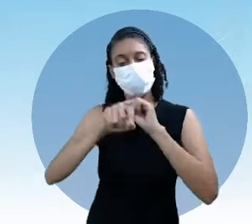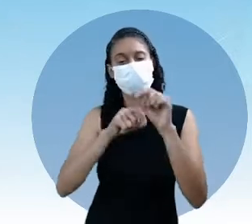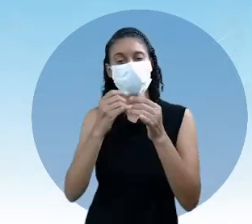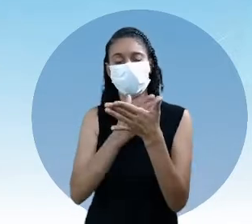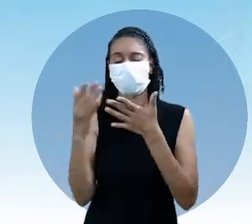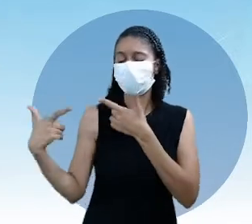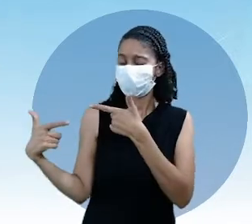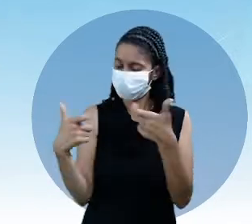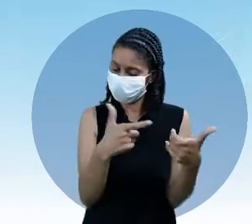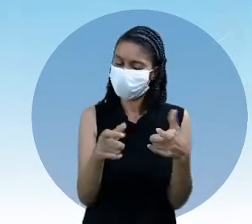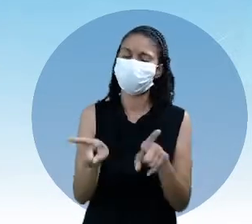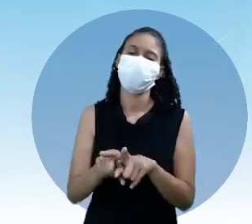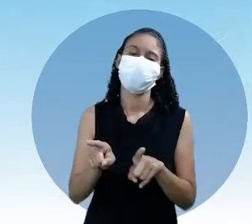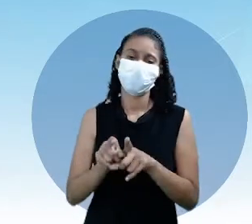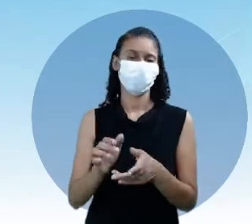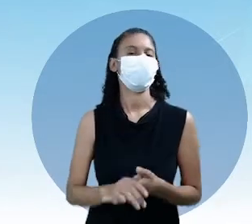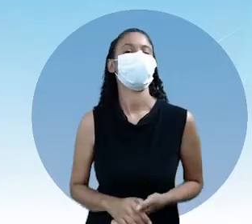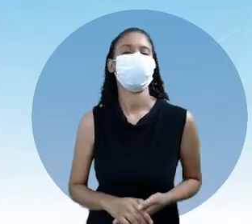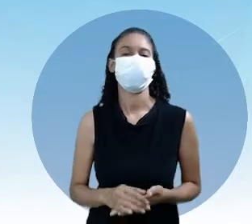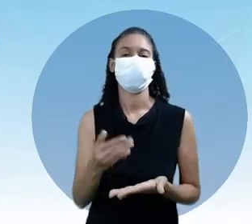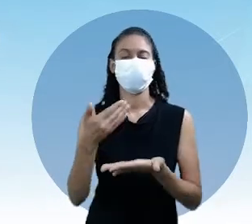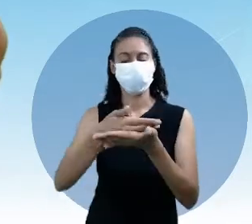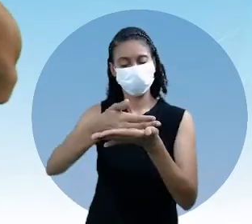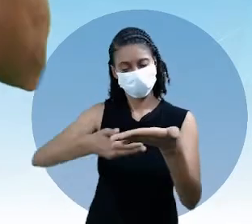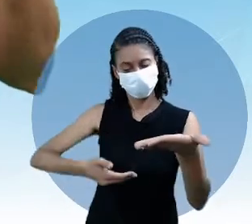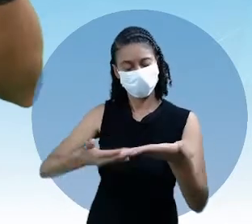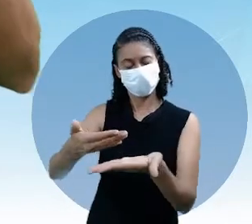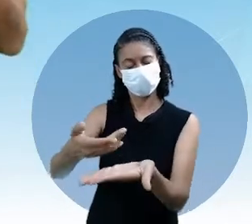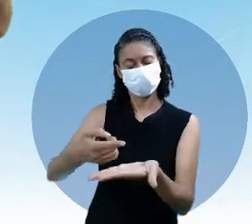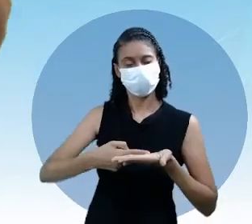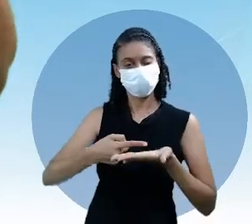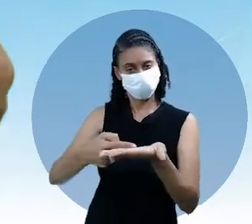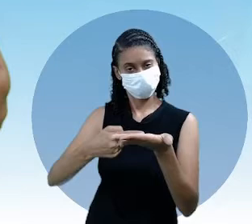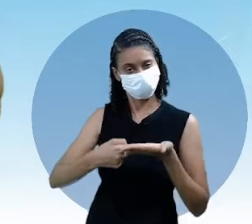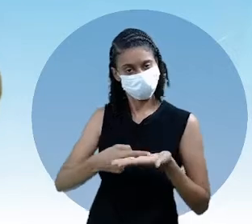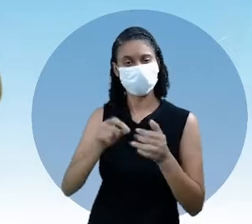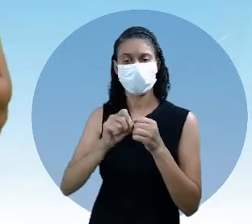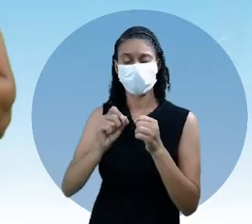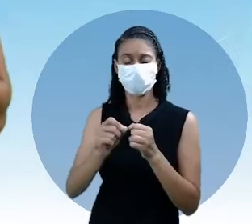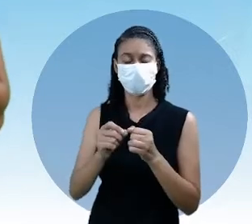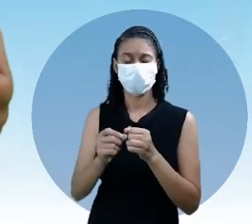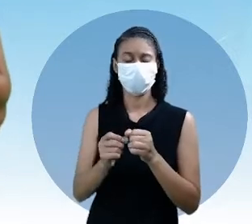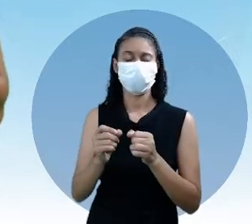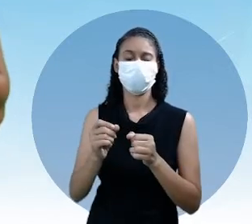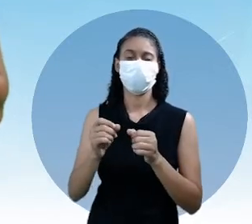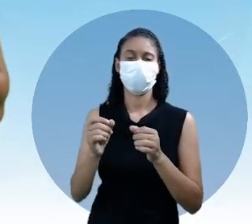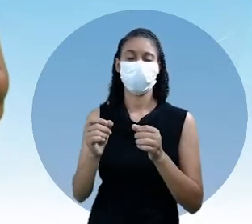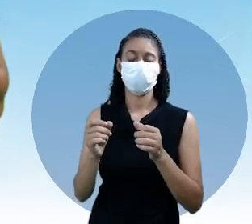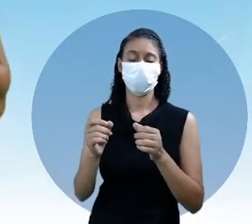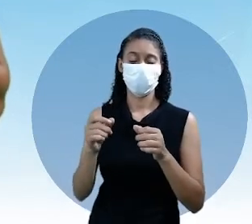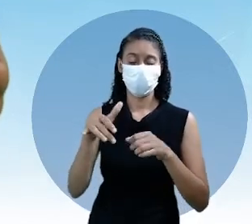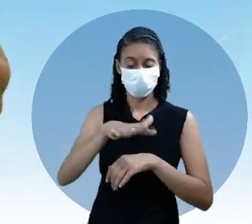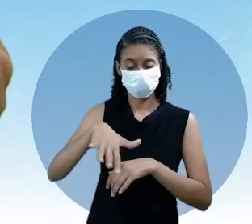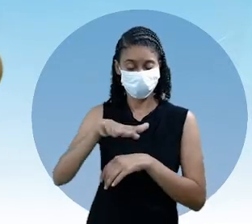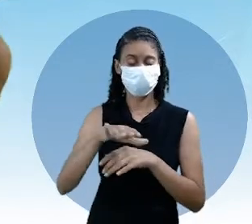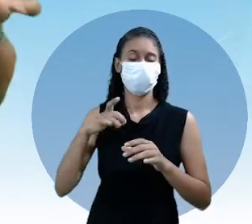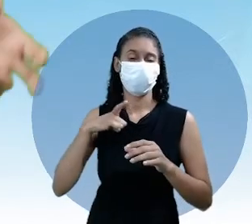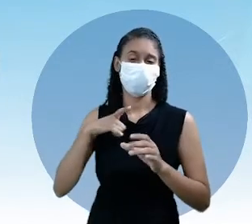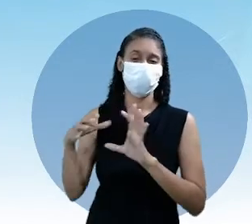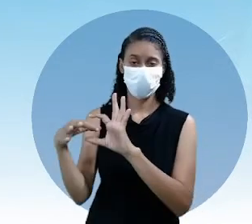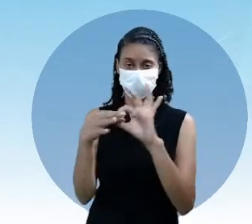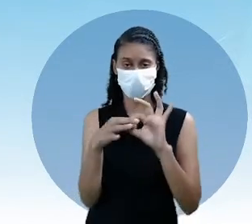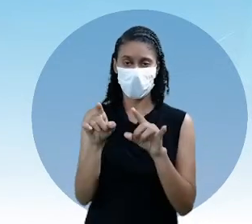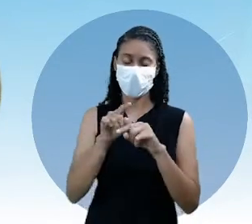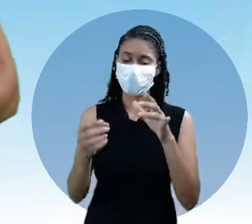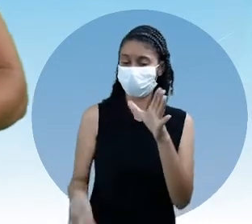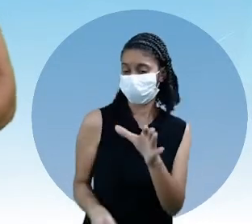de guerras, né, de tratados, no qual vai se construindo essa unidade territorial, certo? Mas ela não nasce